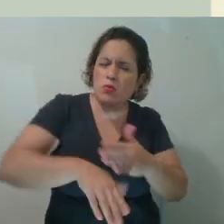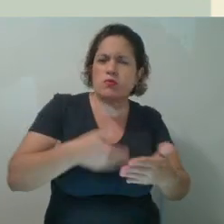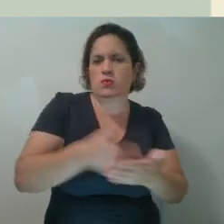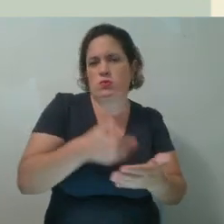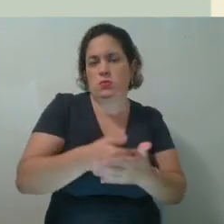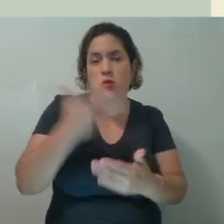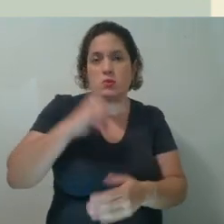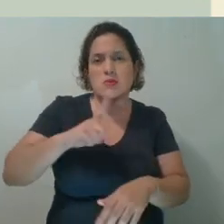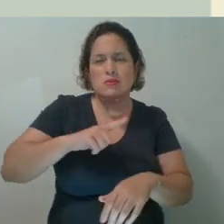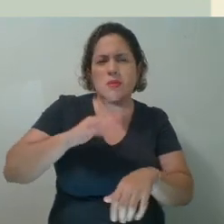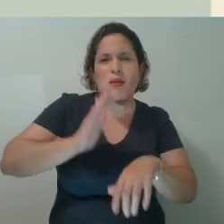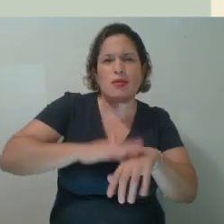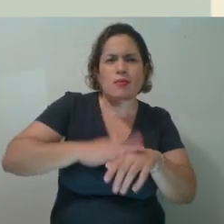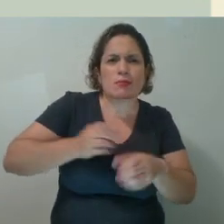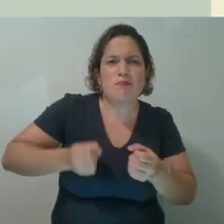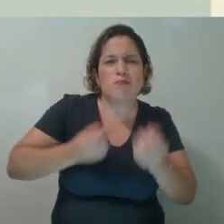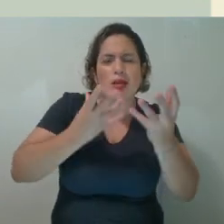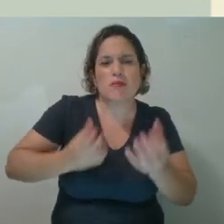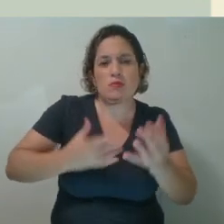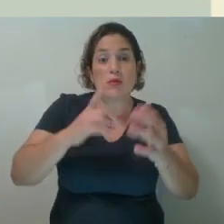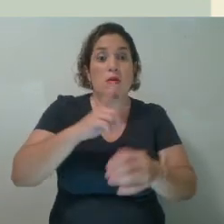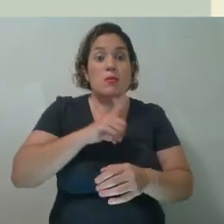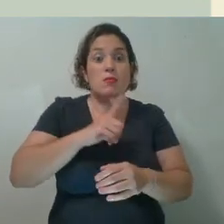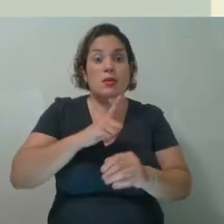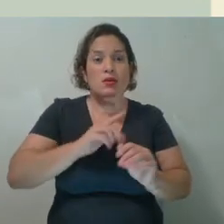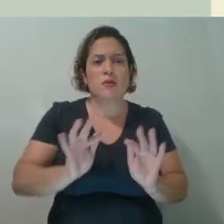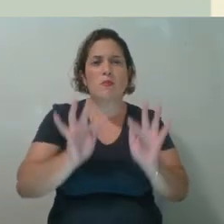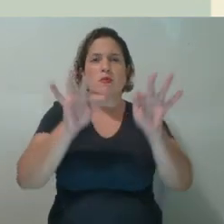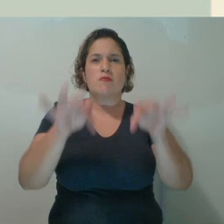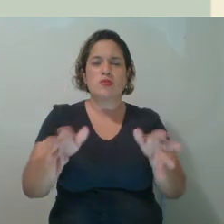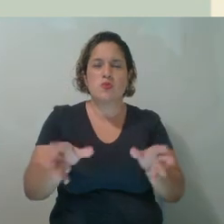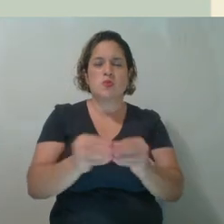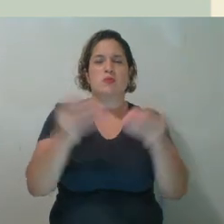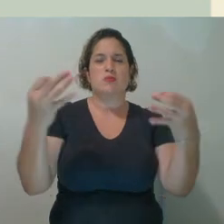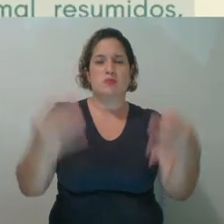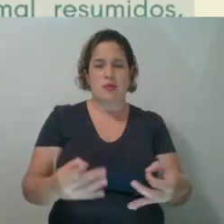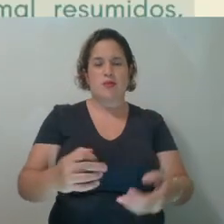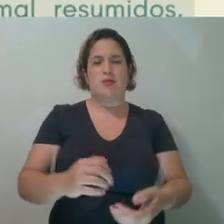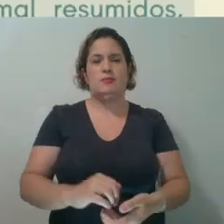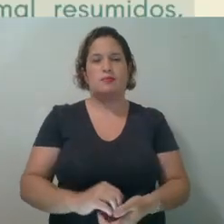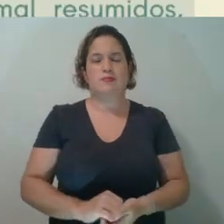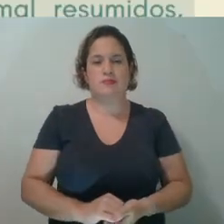gerar informações, chegando a conclusões sobre os eventos.